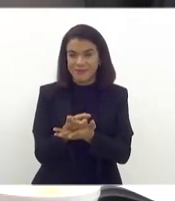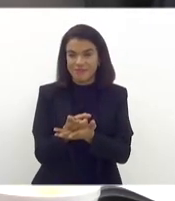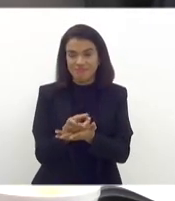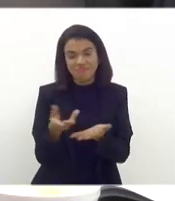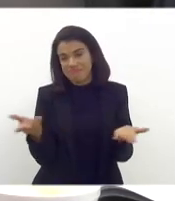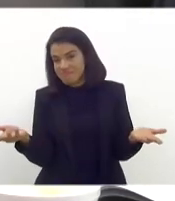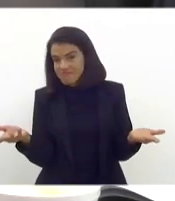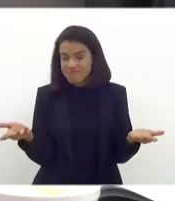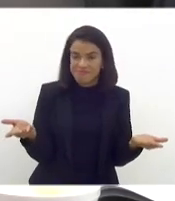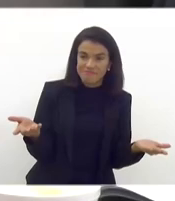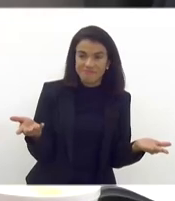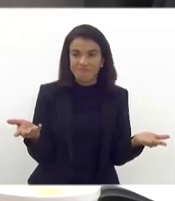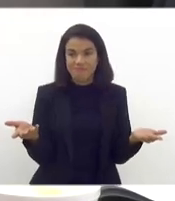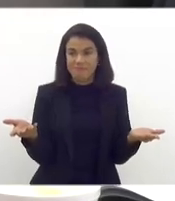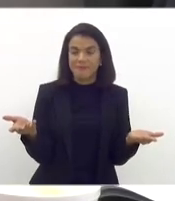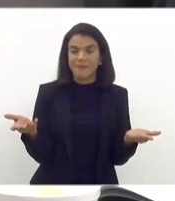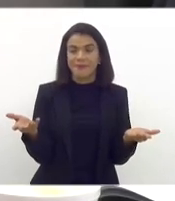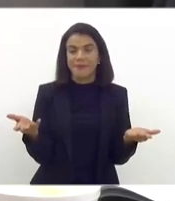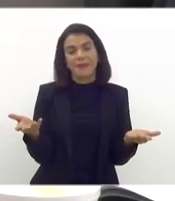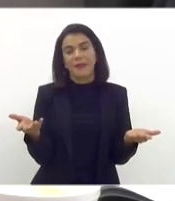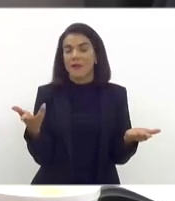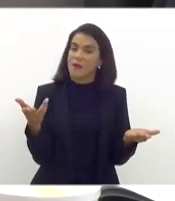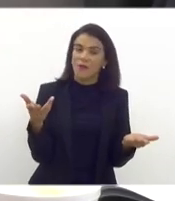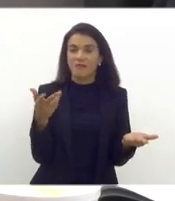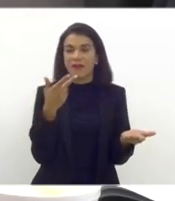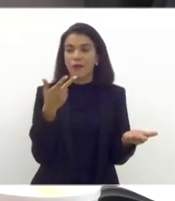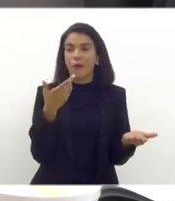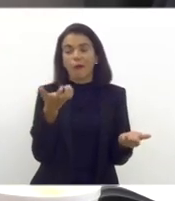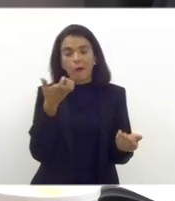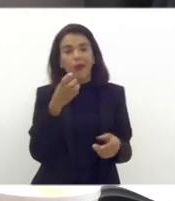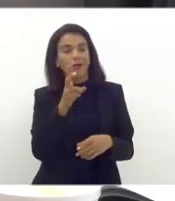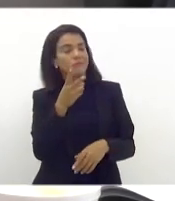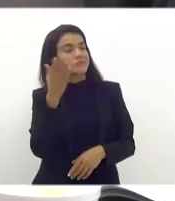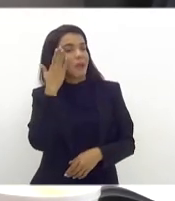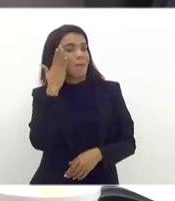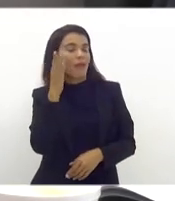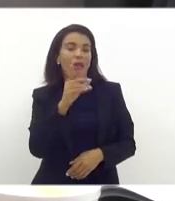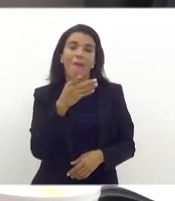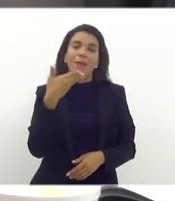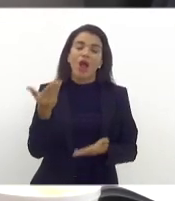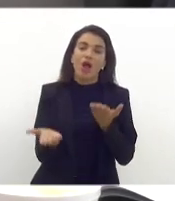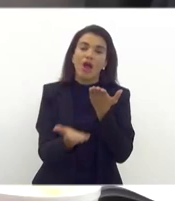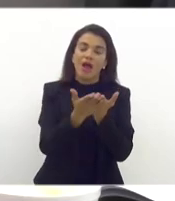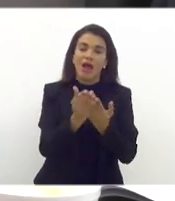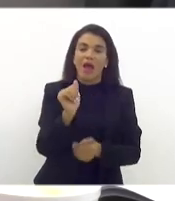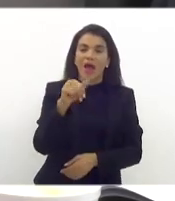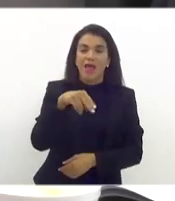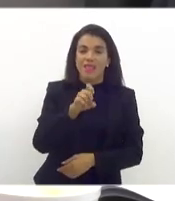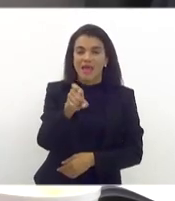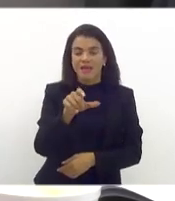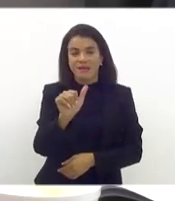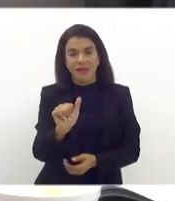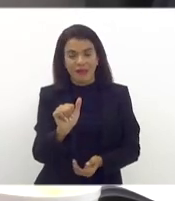Então, eu estou pedindo a questão de ordem, que eu quero observar primeiro se não é pela anexação, ou em um terceiro que tem que